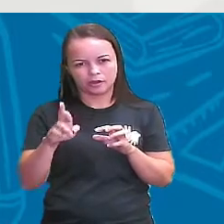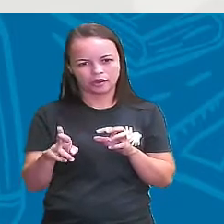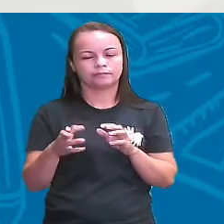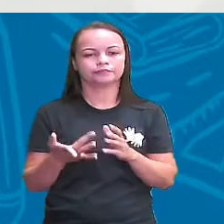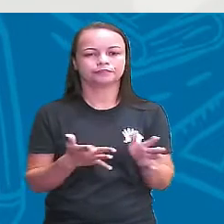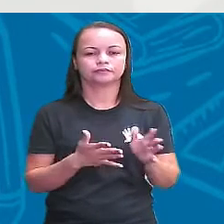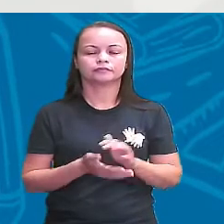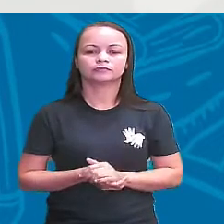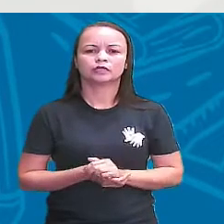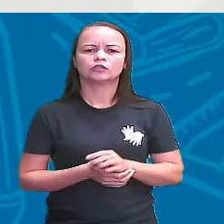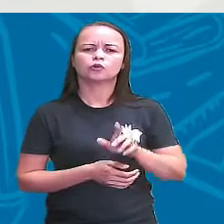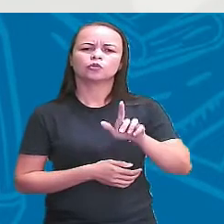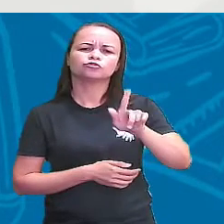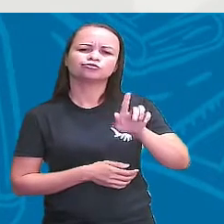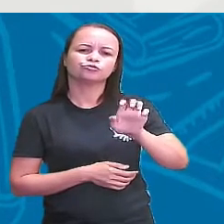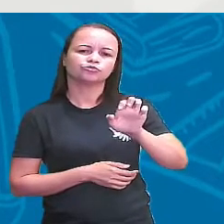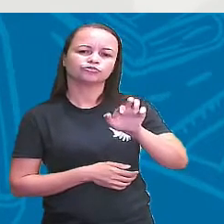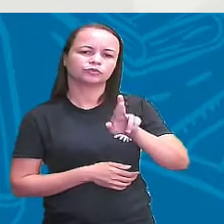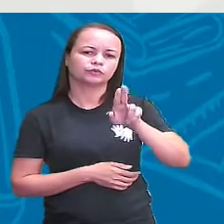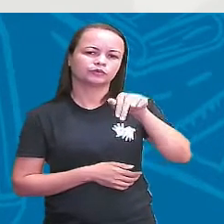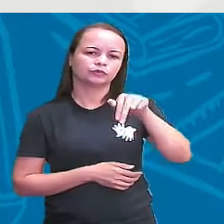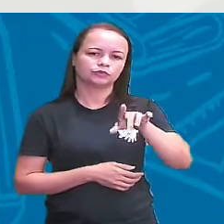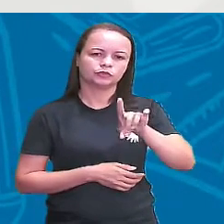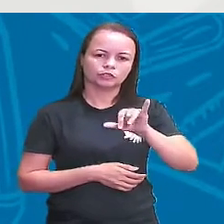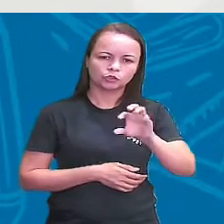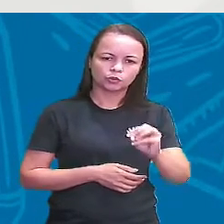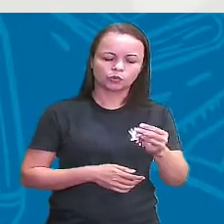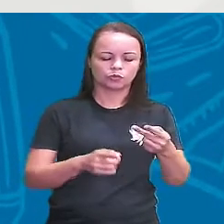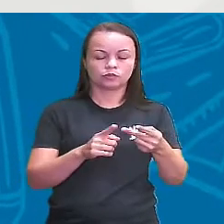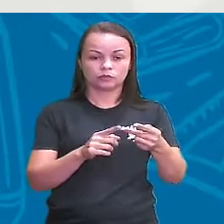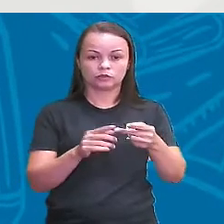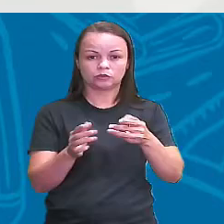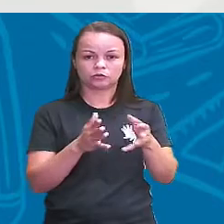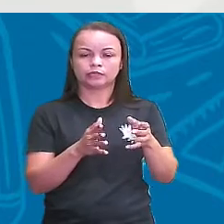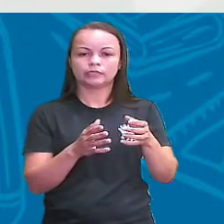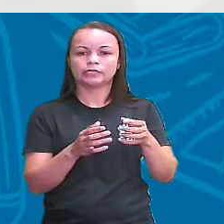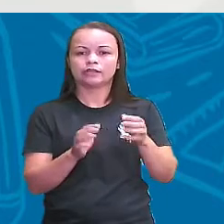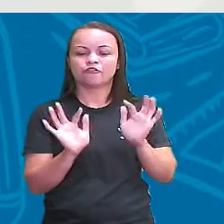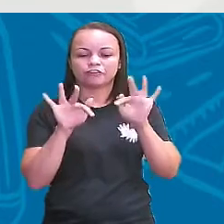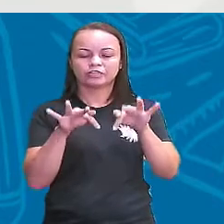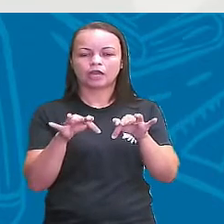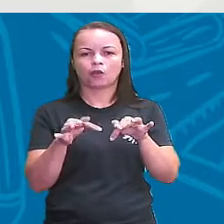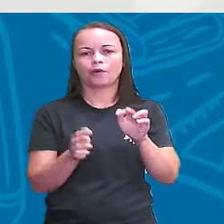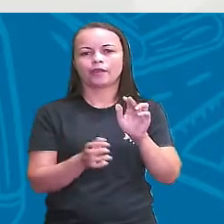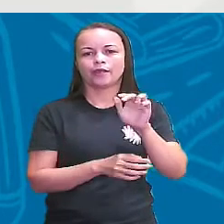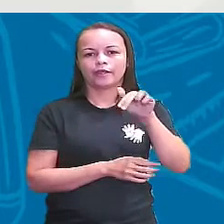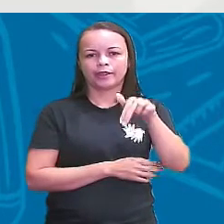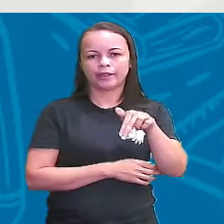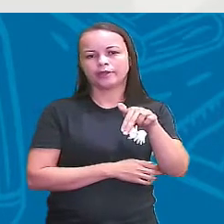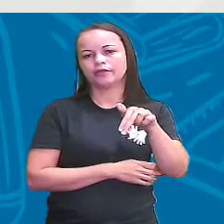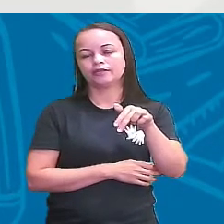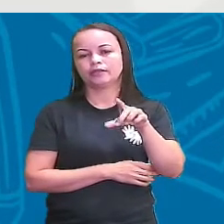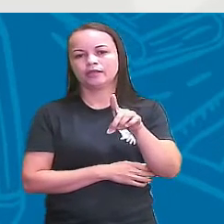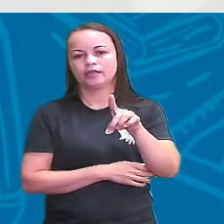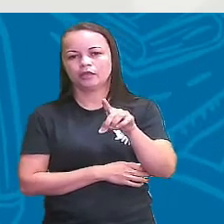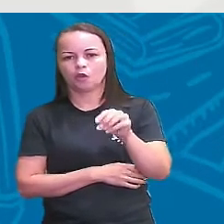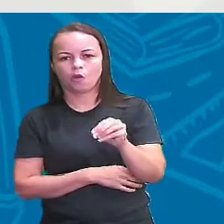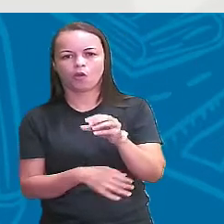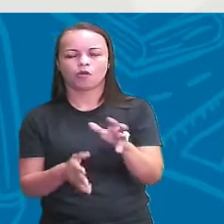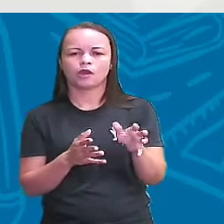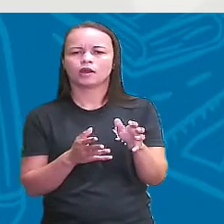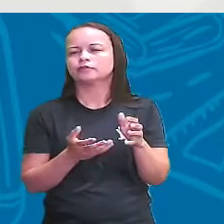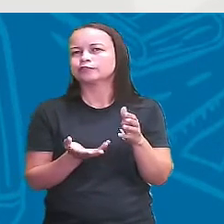ele está no gerúndio? Quando ele termina em NDO, certo? Cantando,